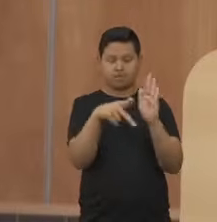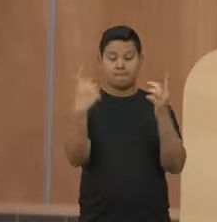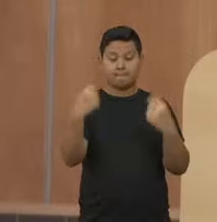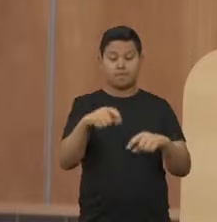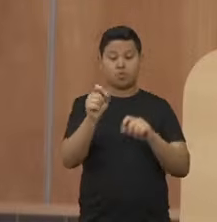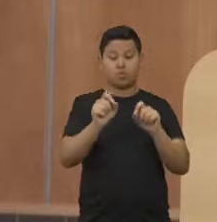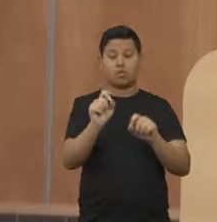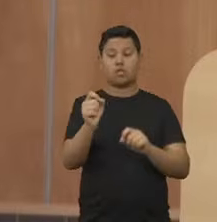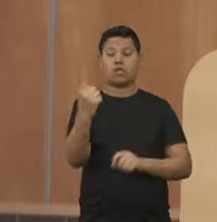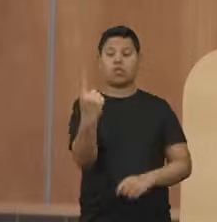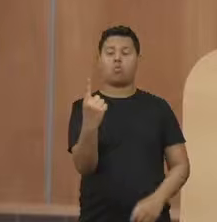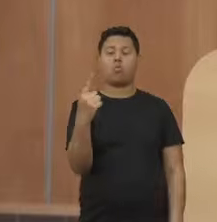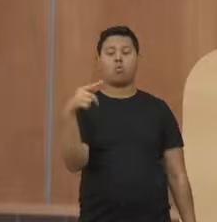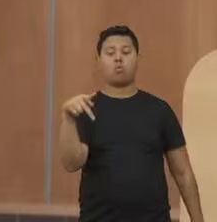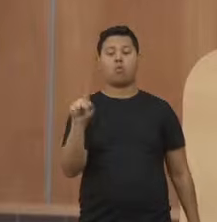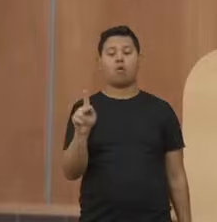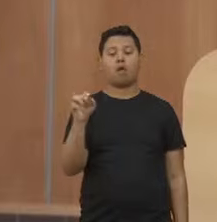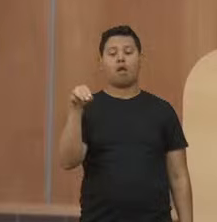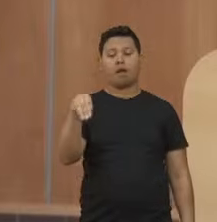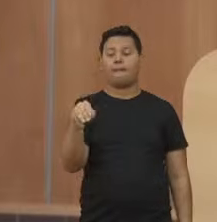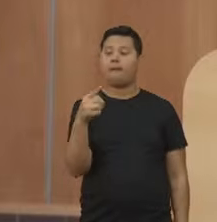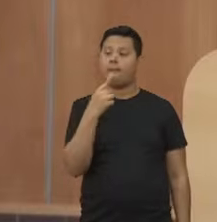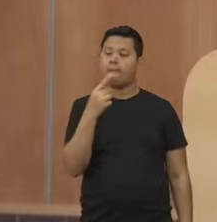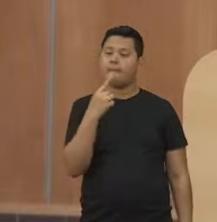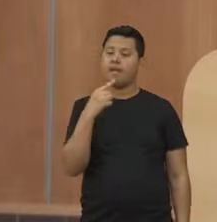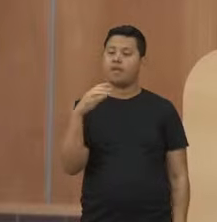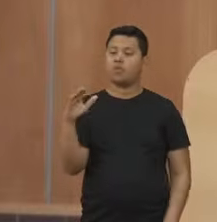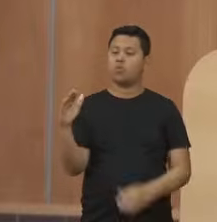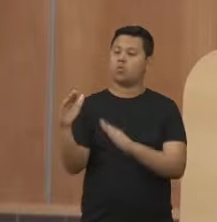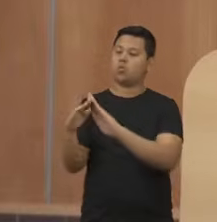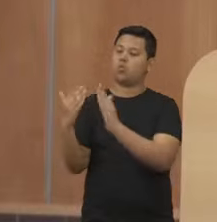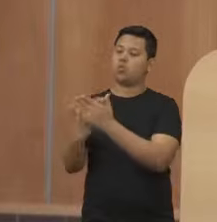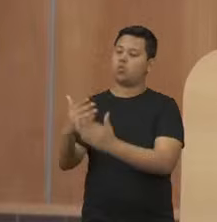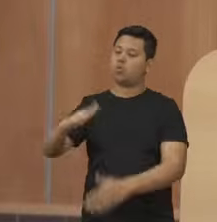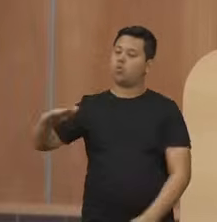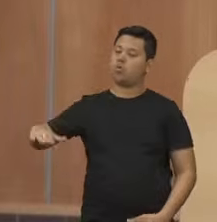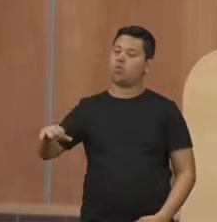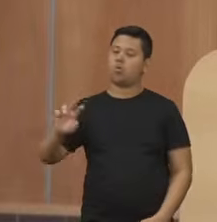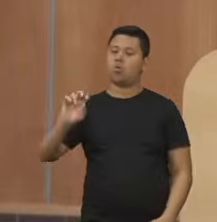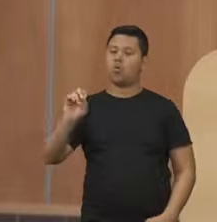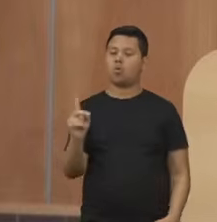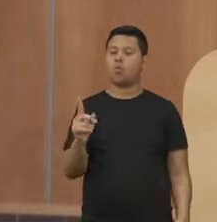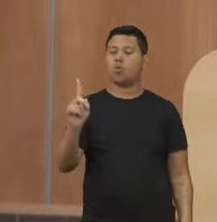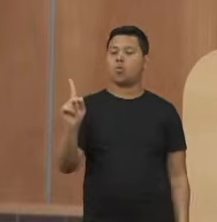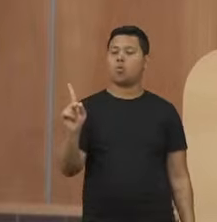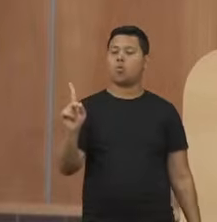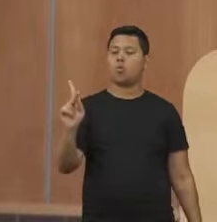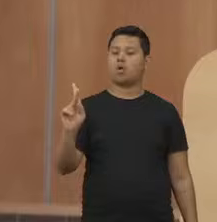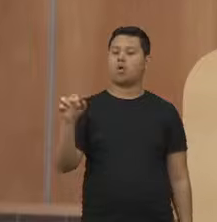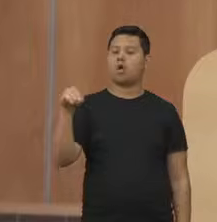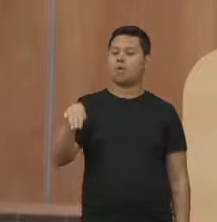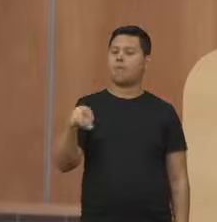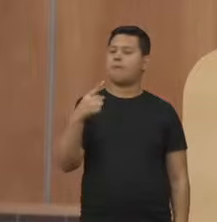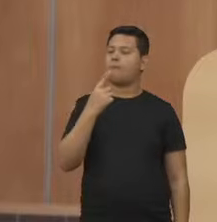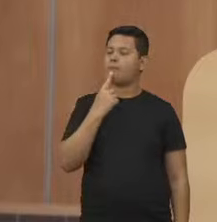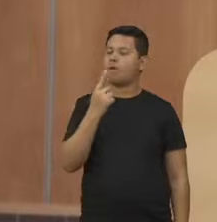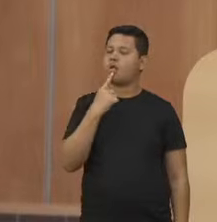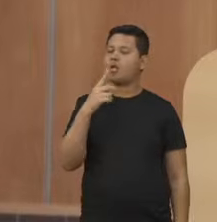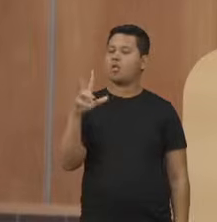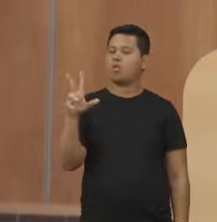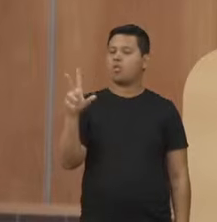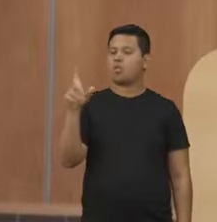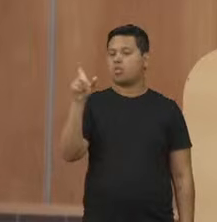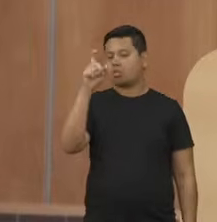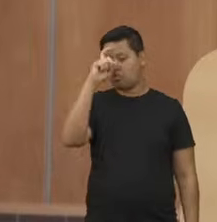que estar a 1 quilômetro da creche mais próxima, 1,5 quilômetros da UBS mais próxima. Então, a pessoa que está num bairro distante,